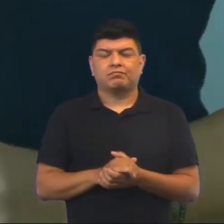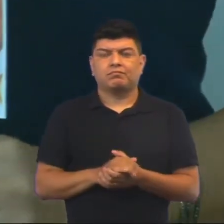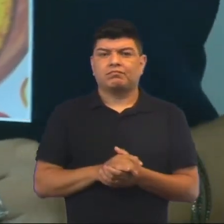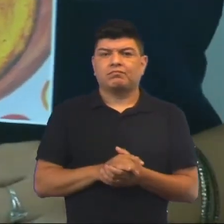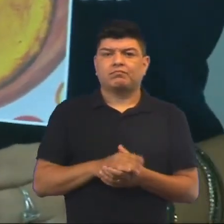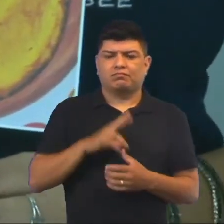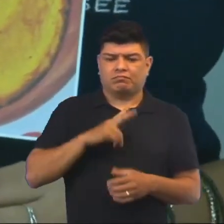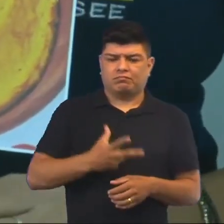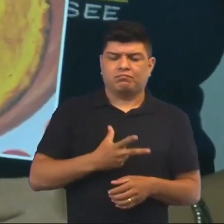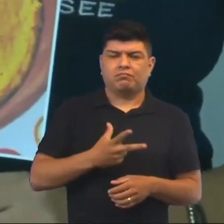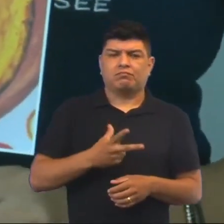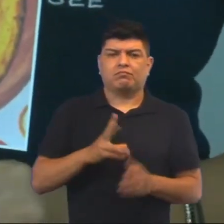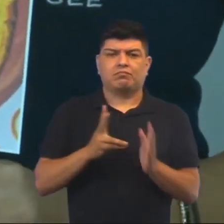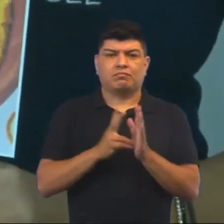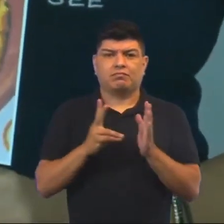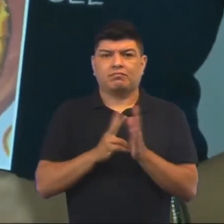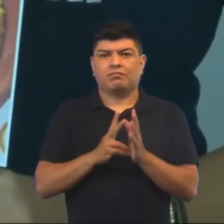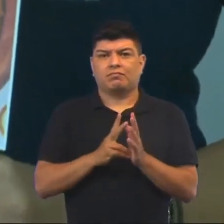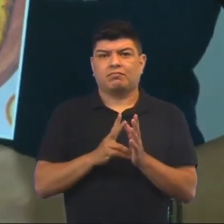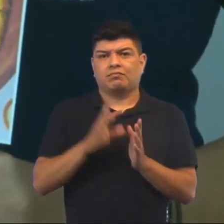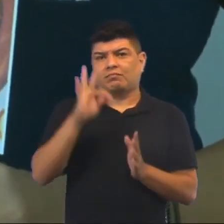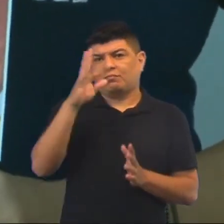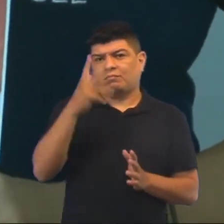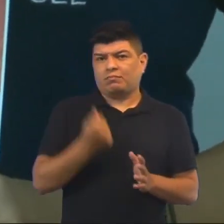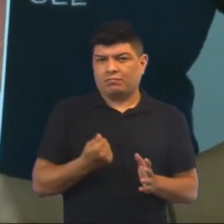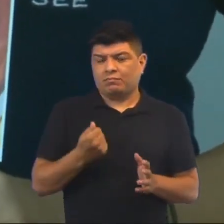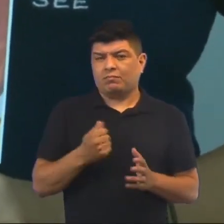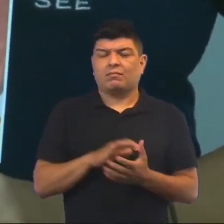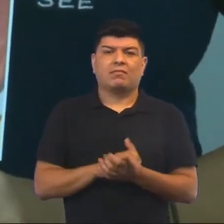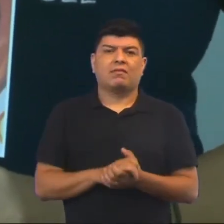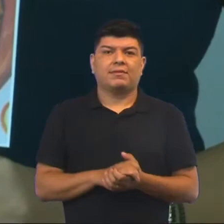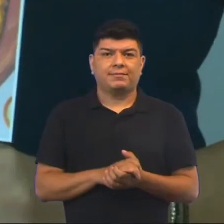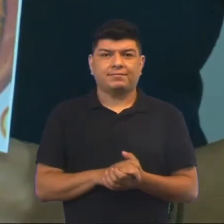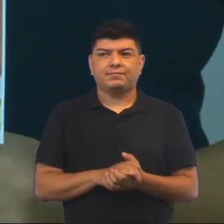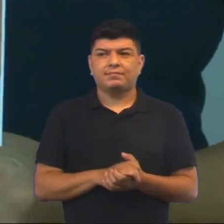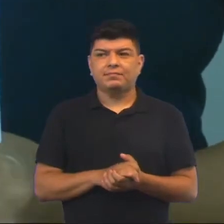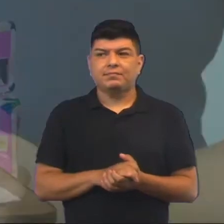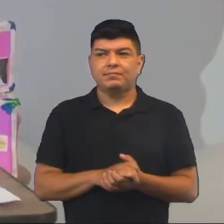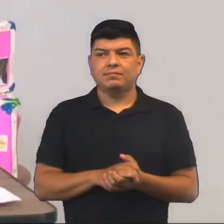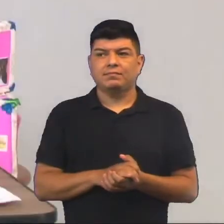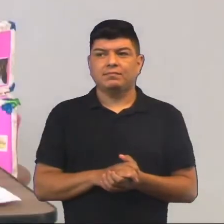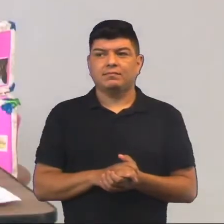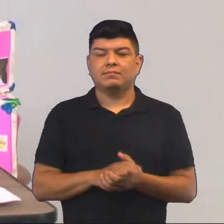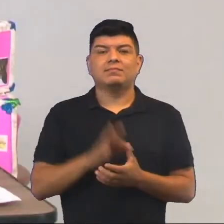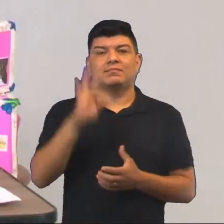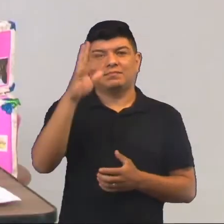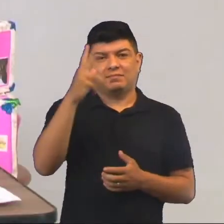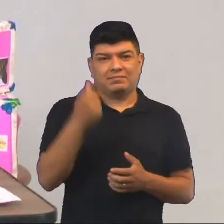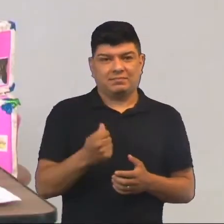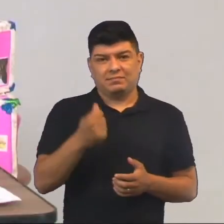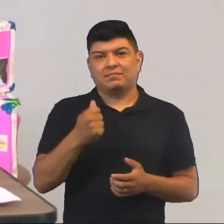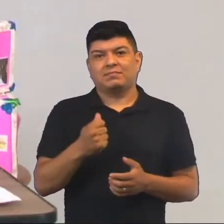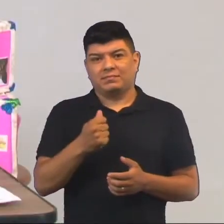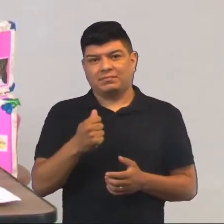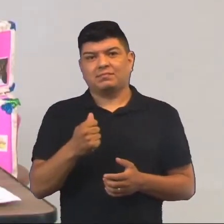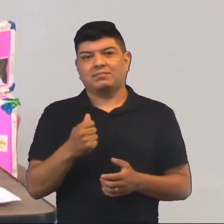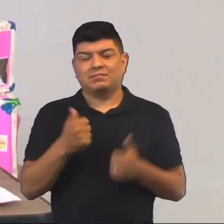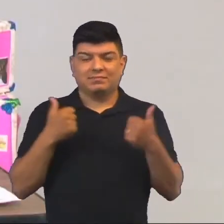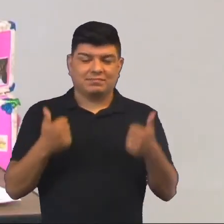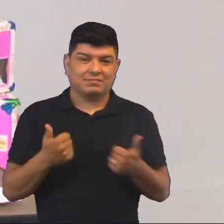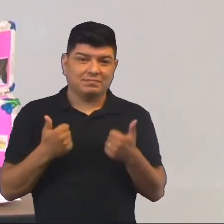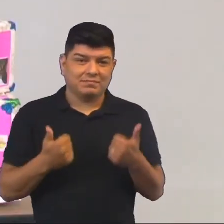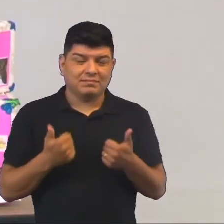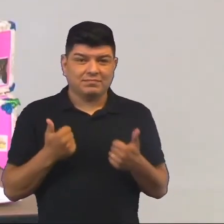dos portugueses, dos indígenas ou dos africanos? Dos africanos,